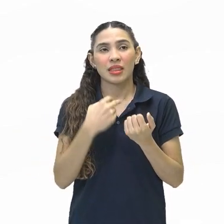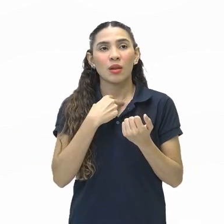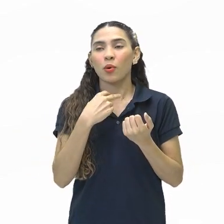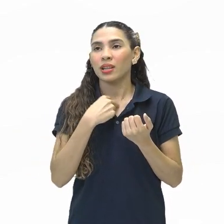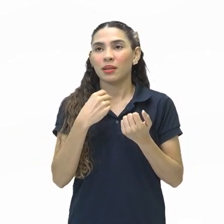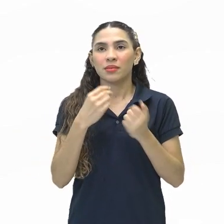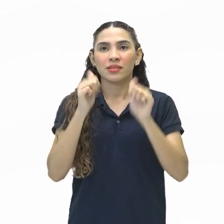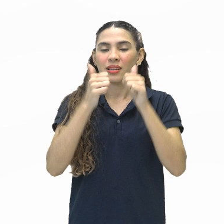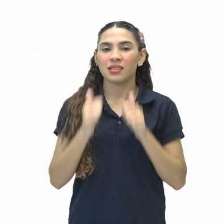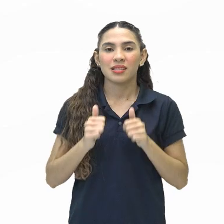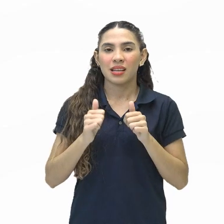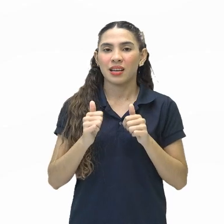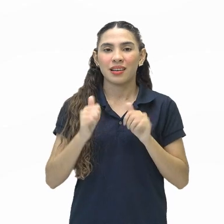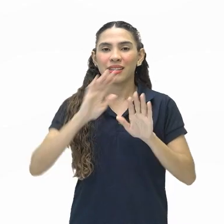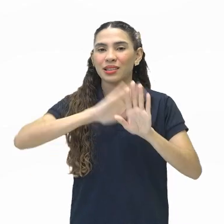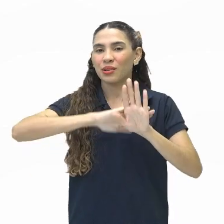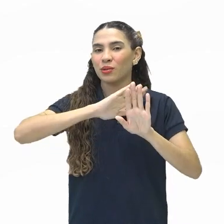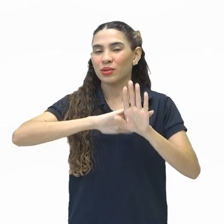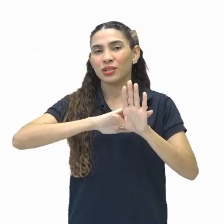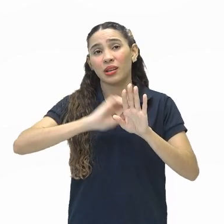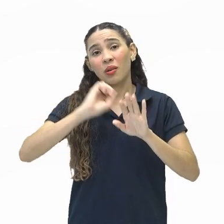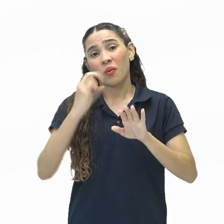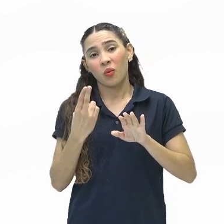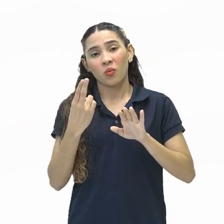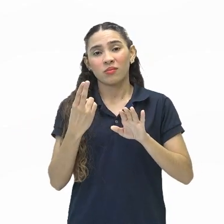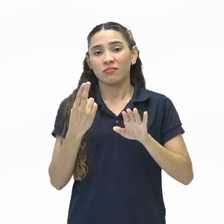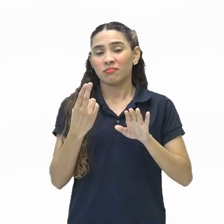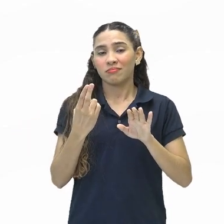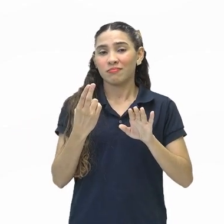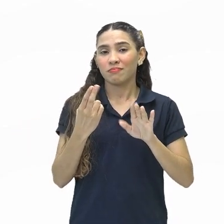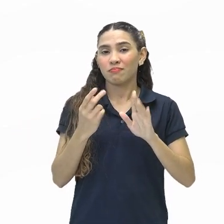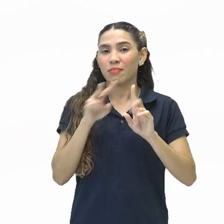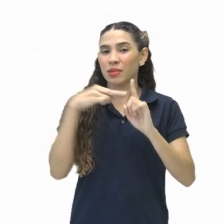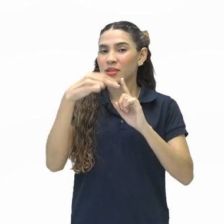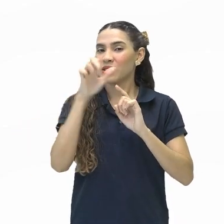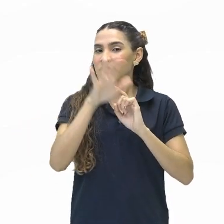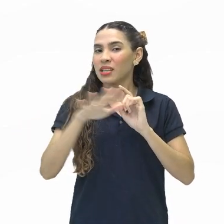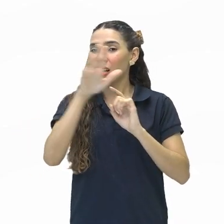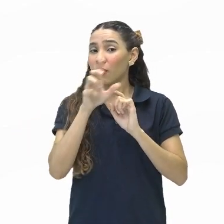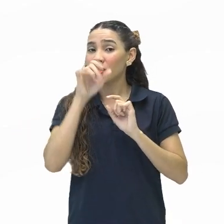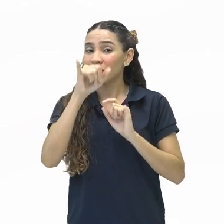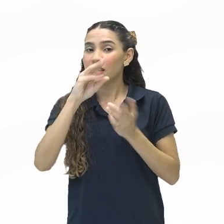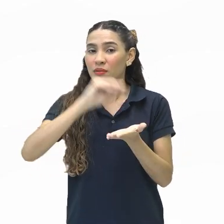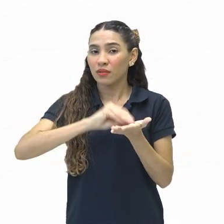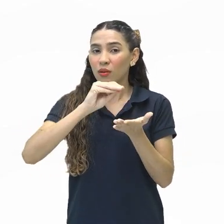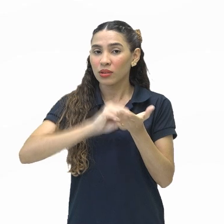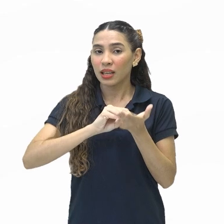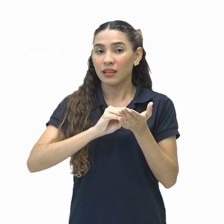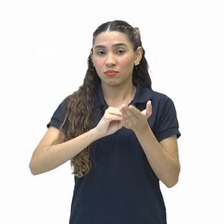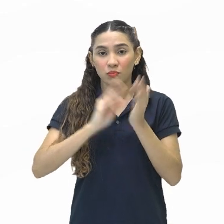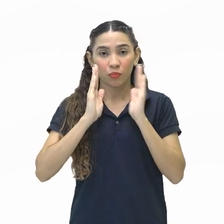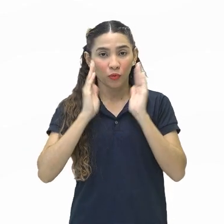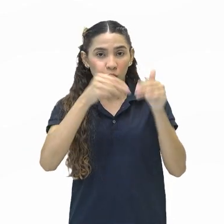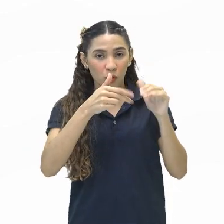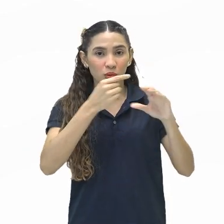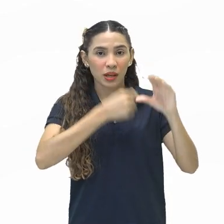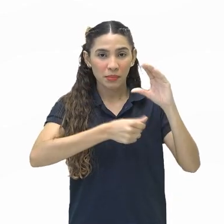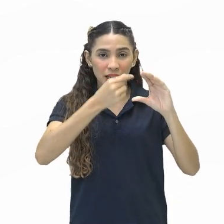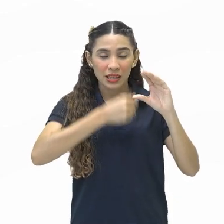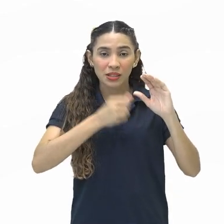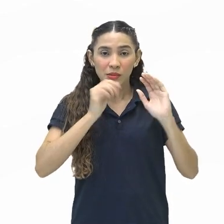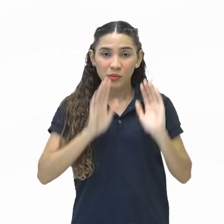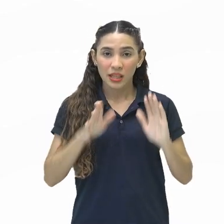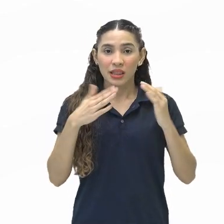podemos analisar a ideologia, ou de um modo geral, sem olhar para a questão do capitalismo.